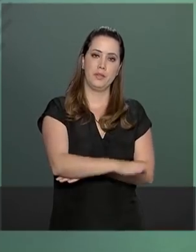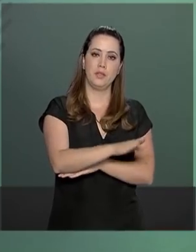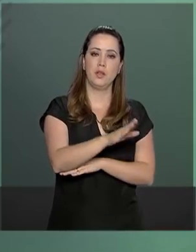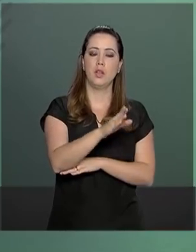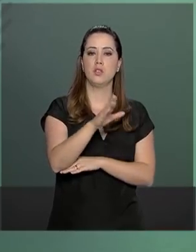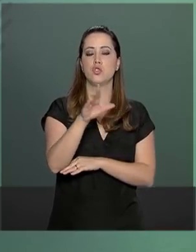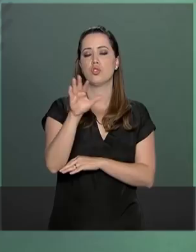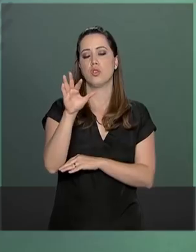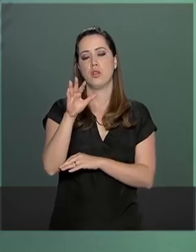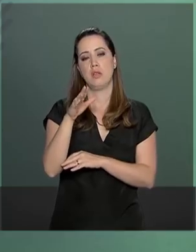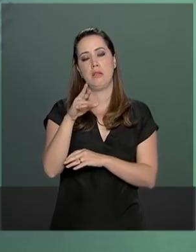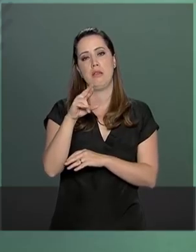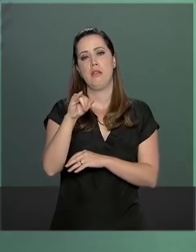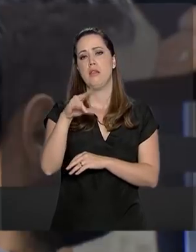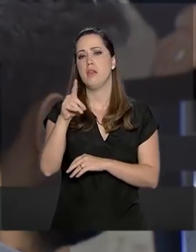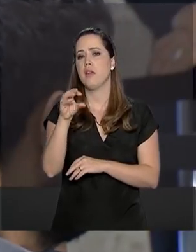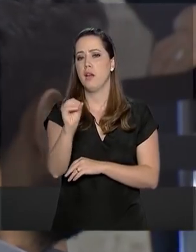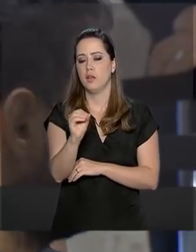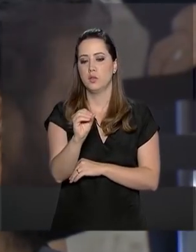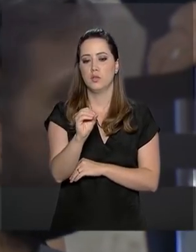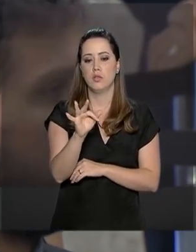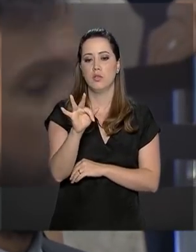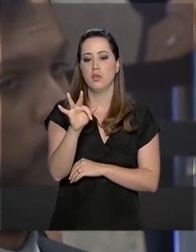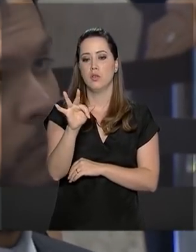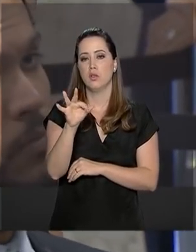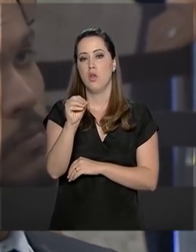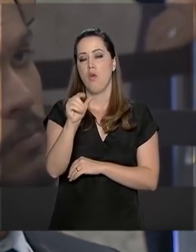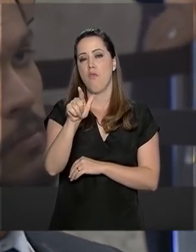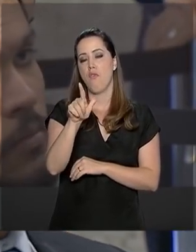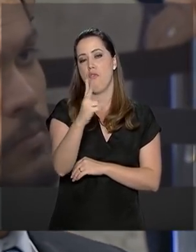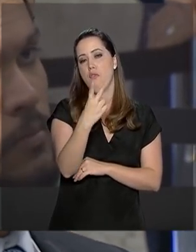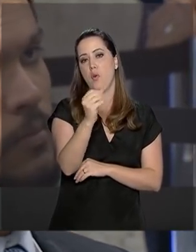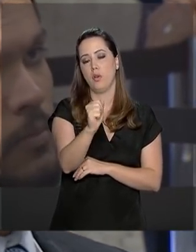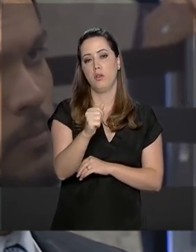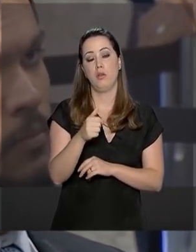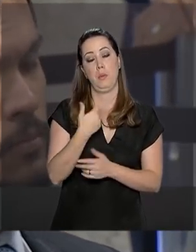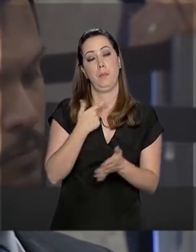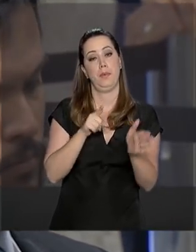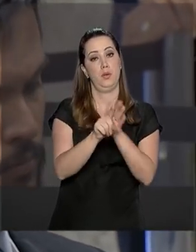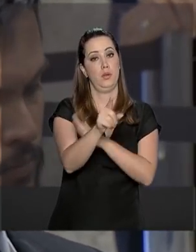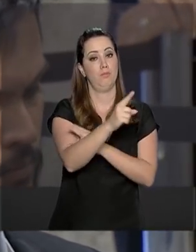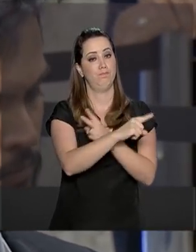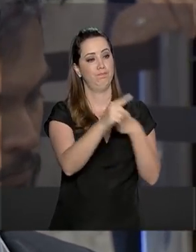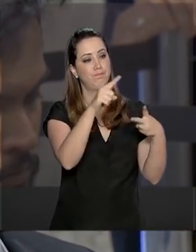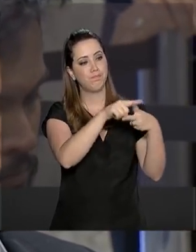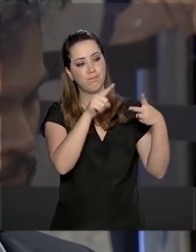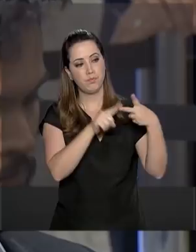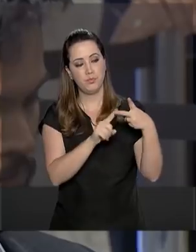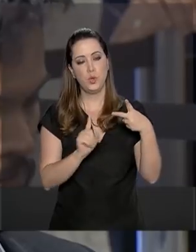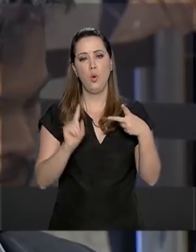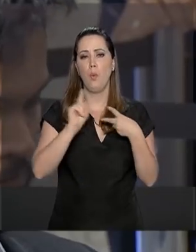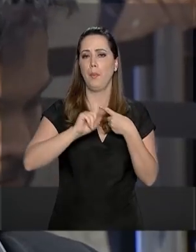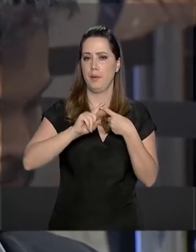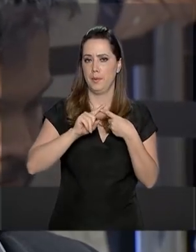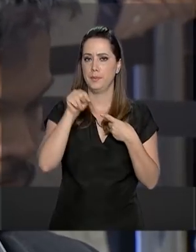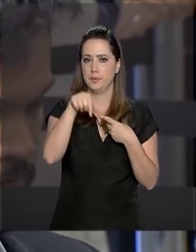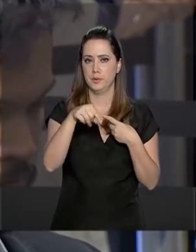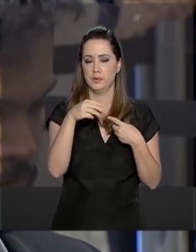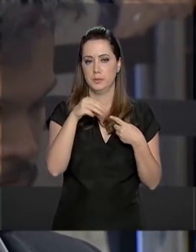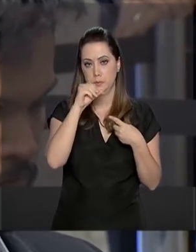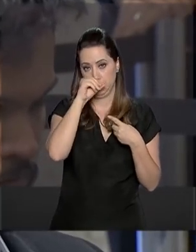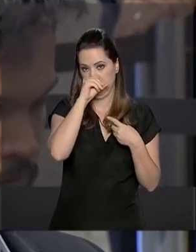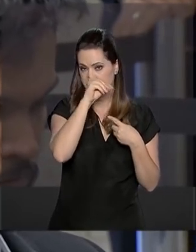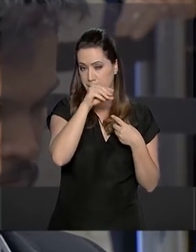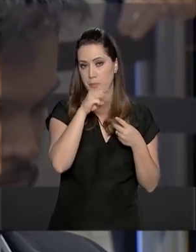folha de são paulo o eu então obrigado eu queria perguntar sobre dois assuntos é o primeiro a matéria que foi publicada